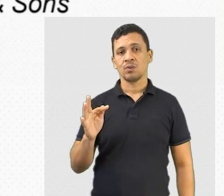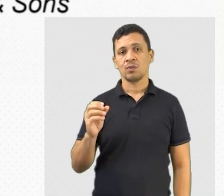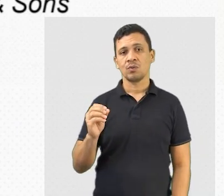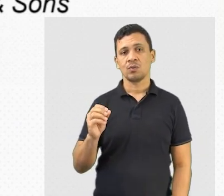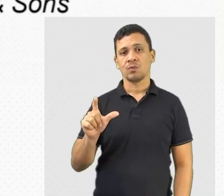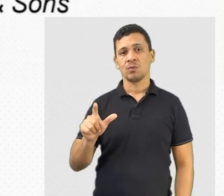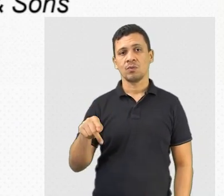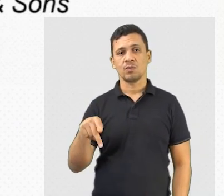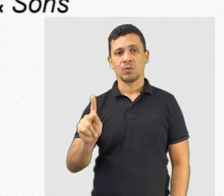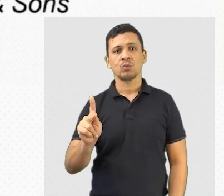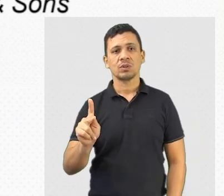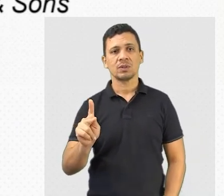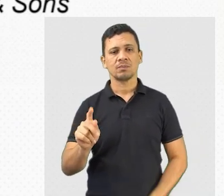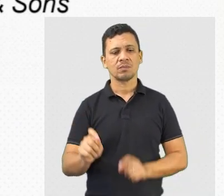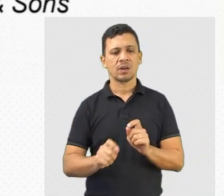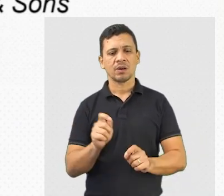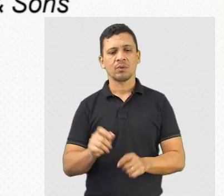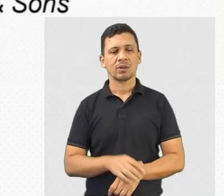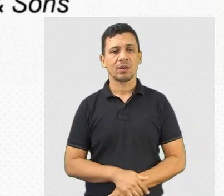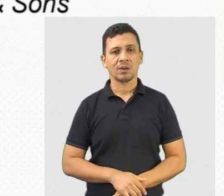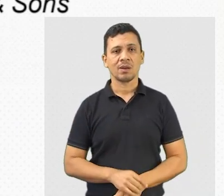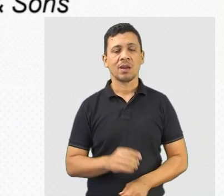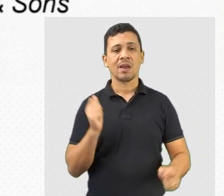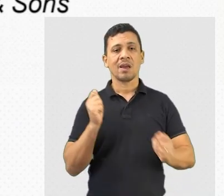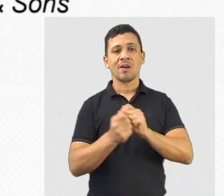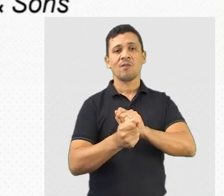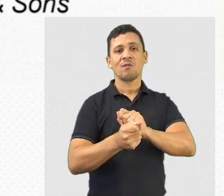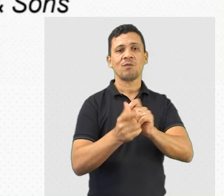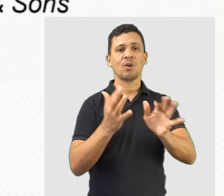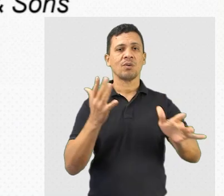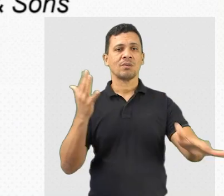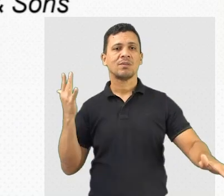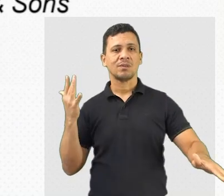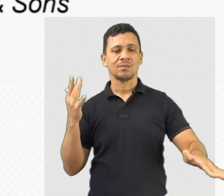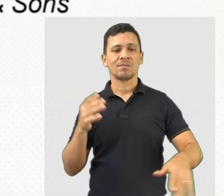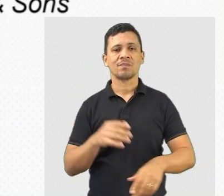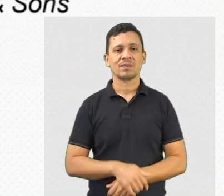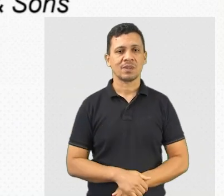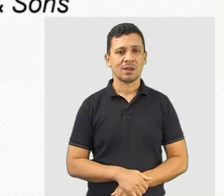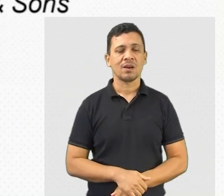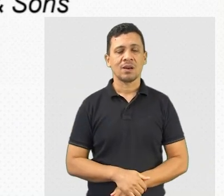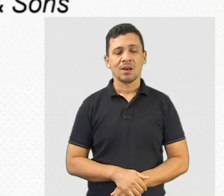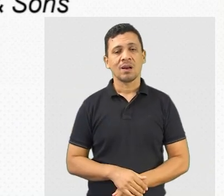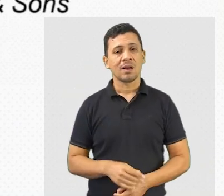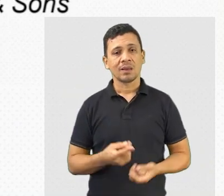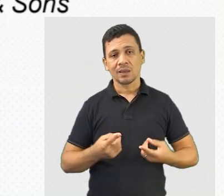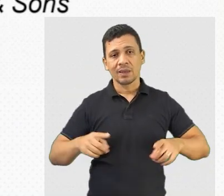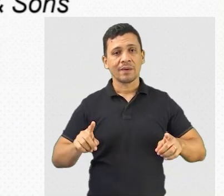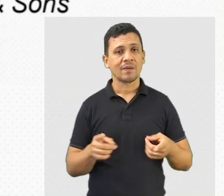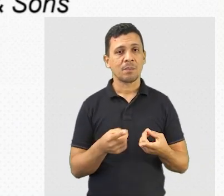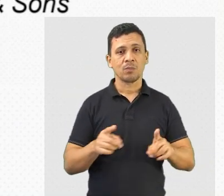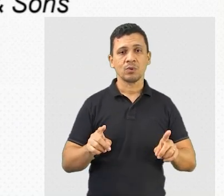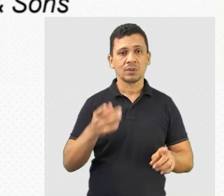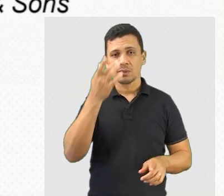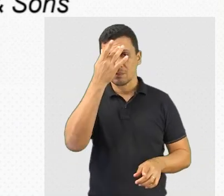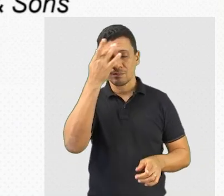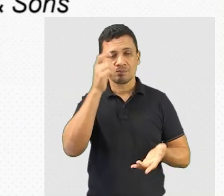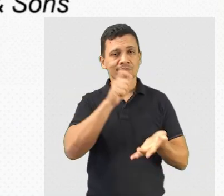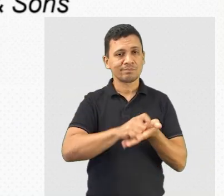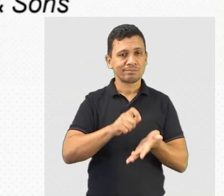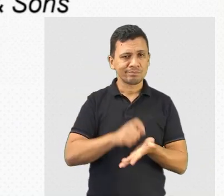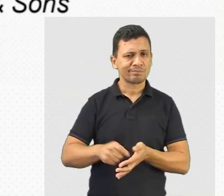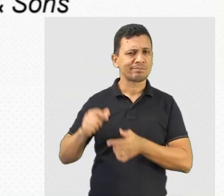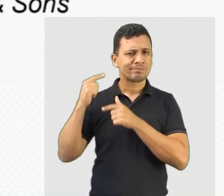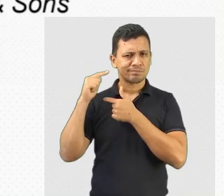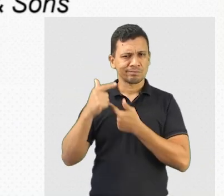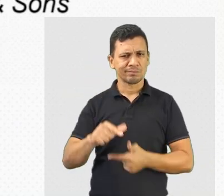que é a abreviação de folclore, que é aquela música mais autoral, mais tradicional, que